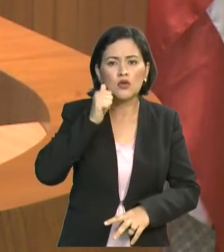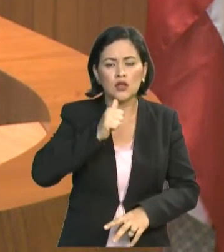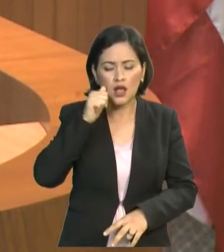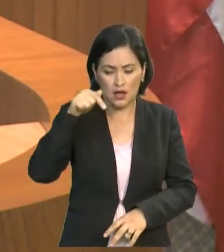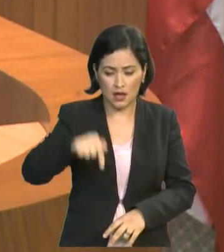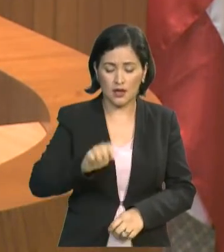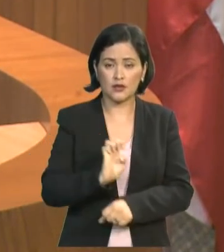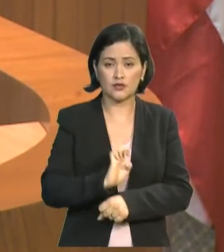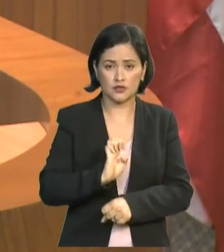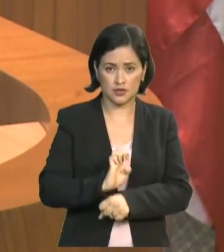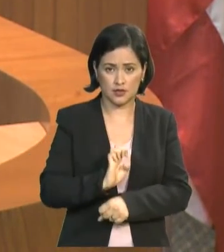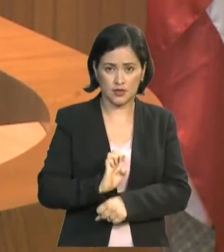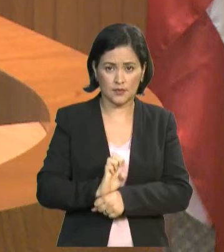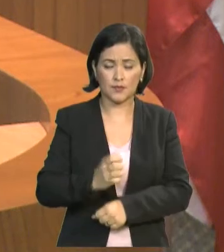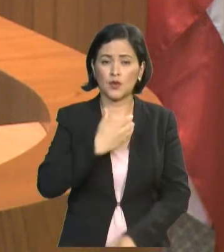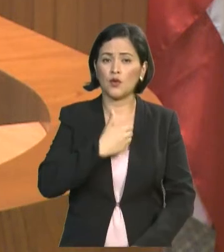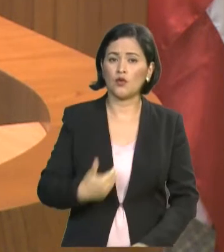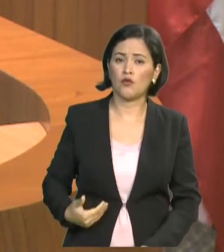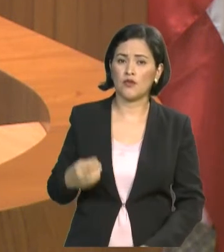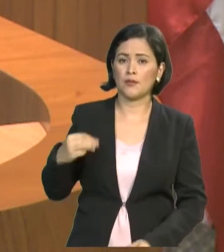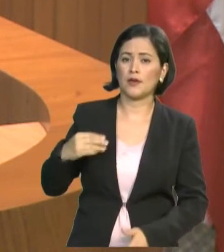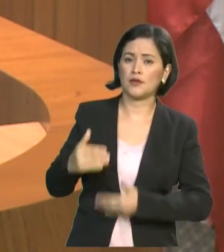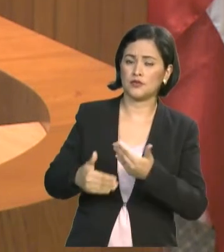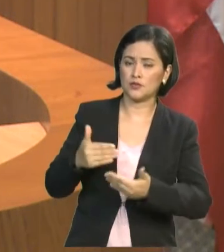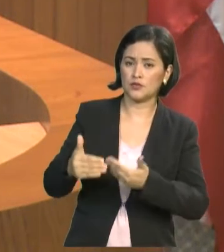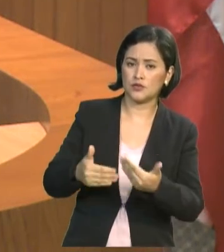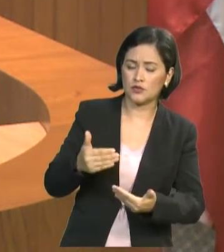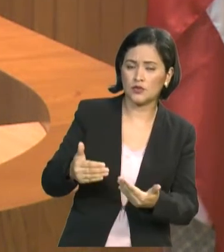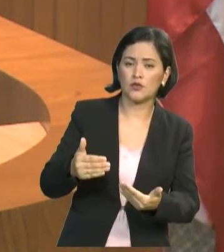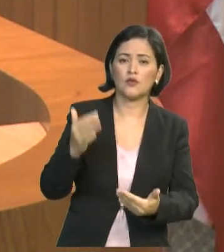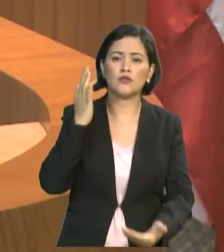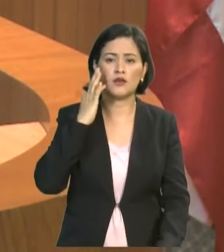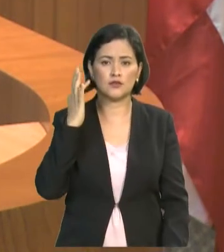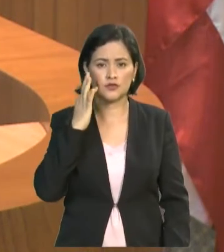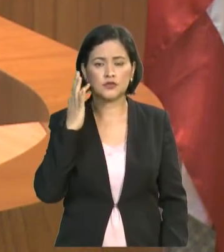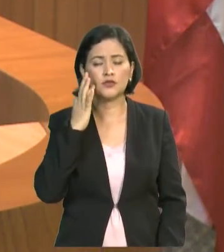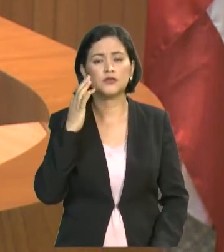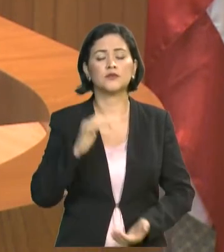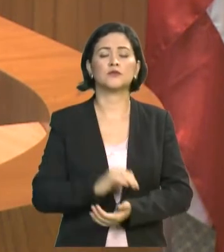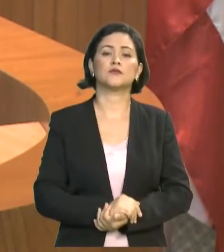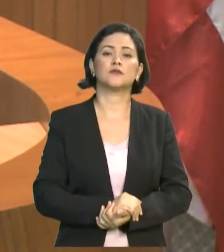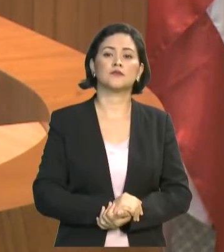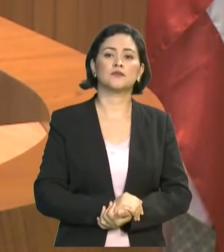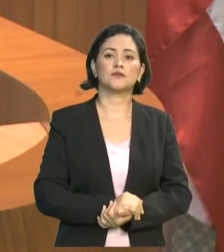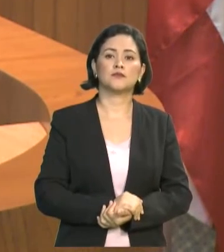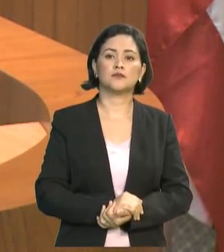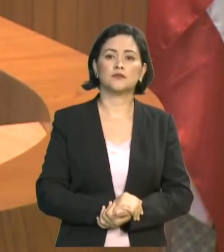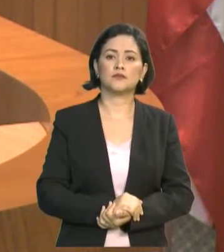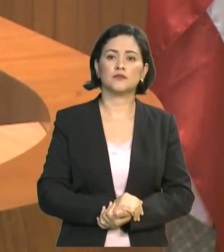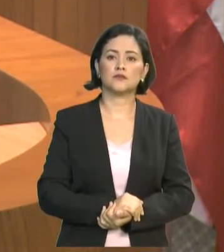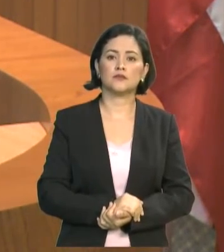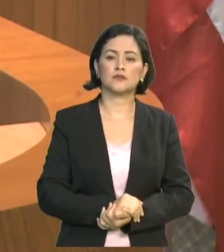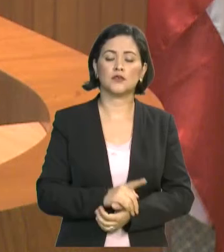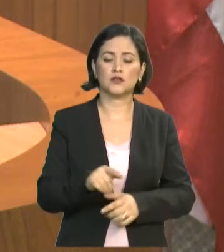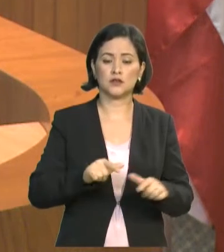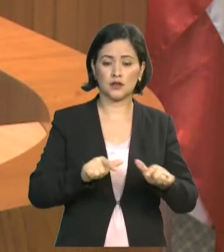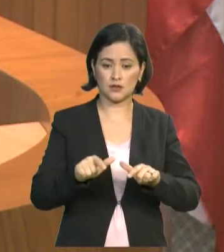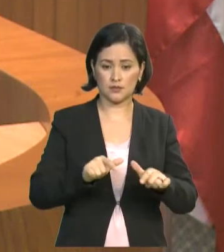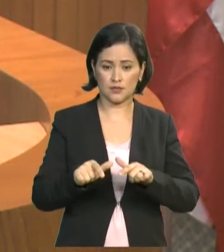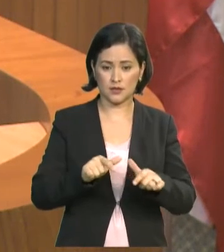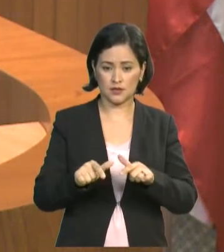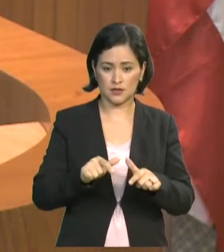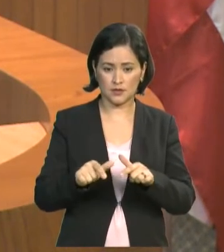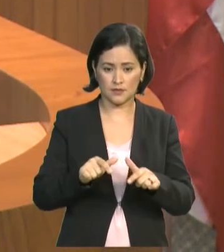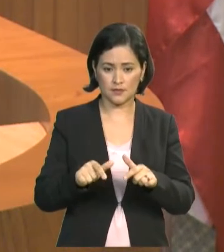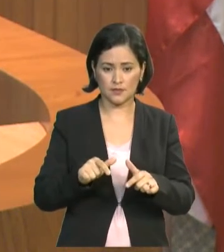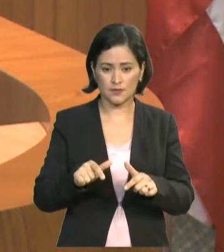governo, governo do Maranhão, sobre a gestão do nosso governador Flávio Dino. Essas frentes de trabalho viabilizam